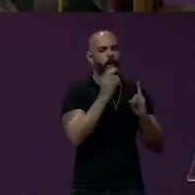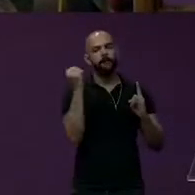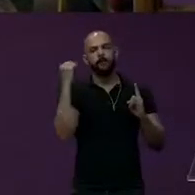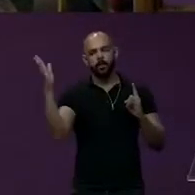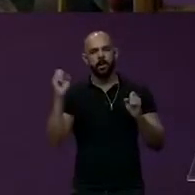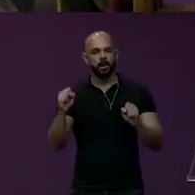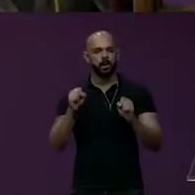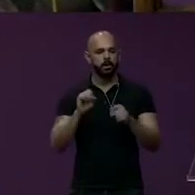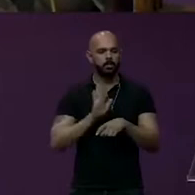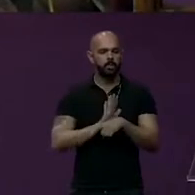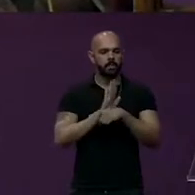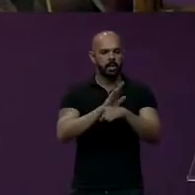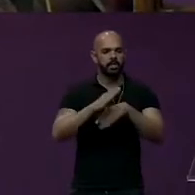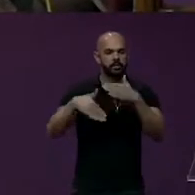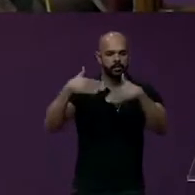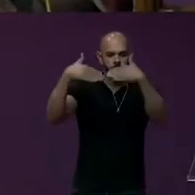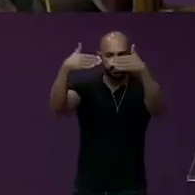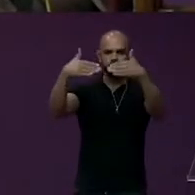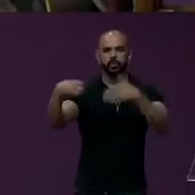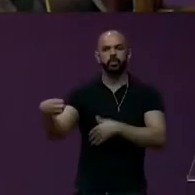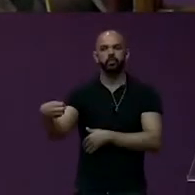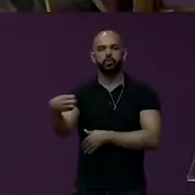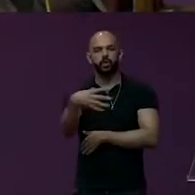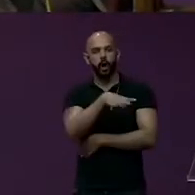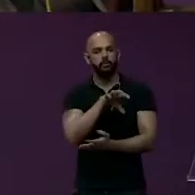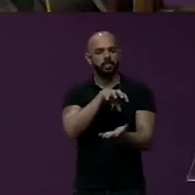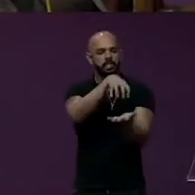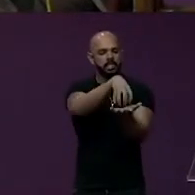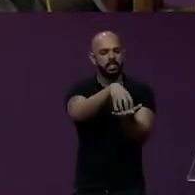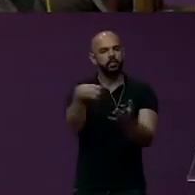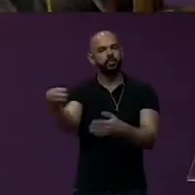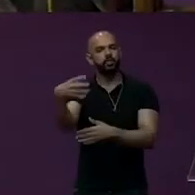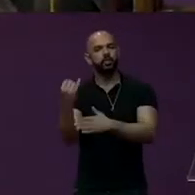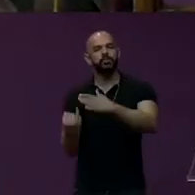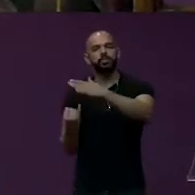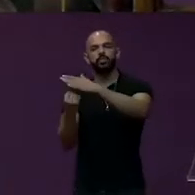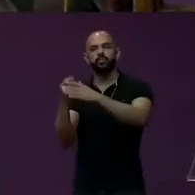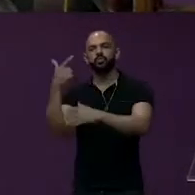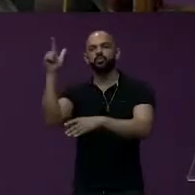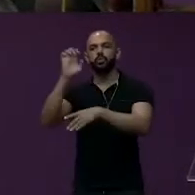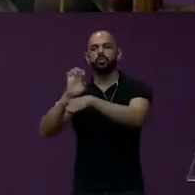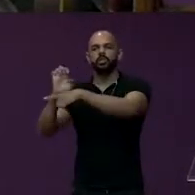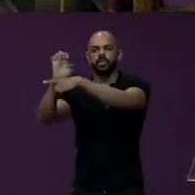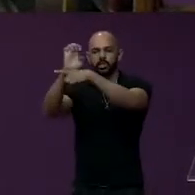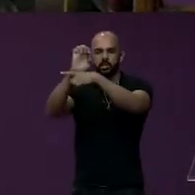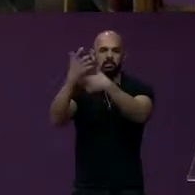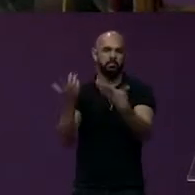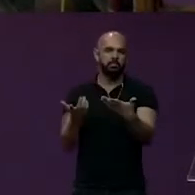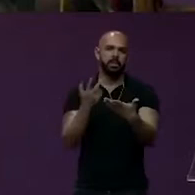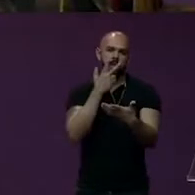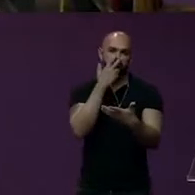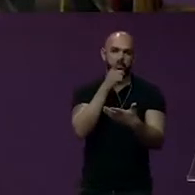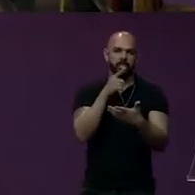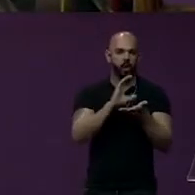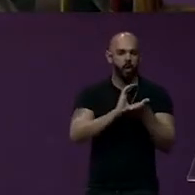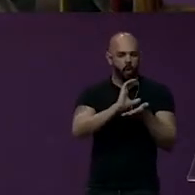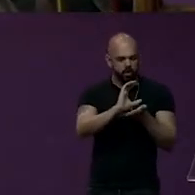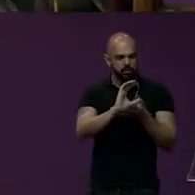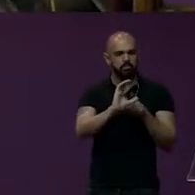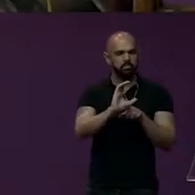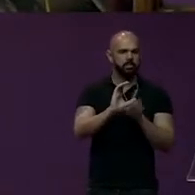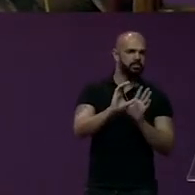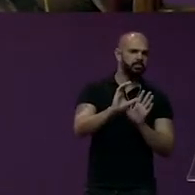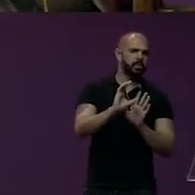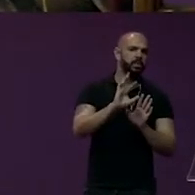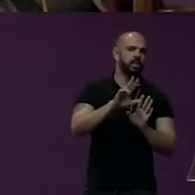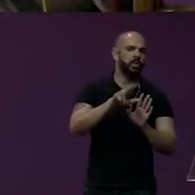possam colaborar no desenvolvimento de novos centros, novos institutos em outros estados. Né? Quer dizer, do ponto de vista orçamentário,